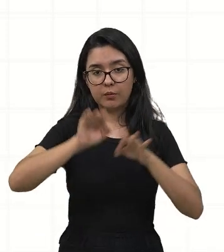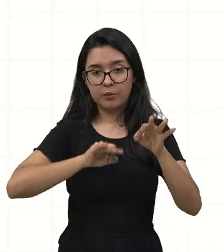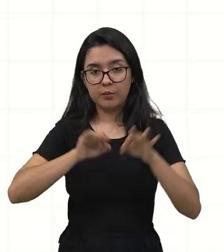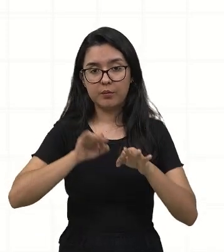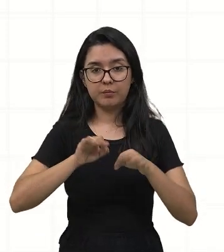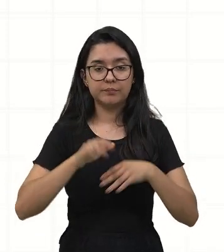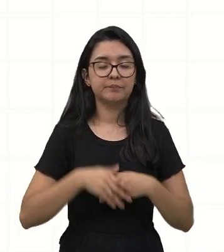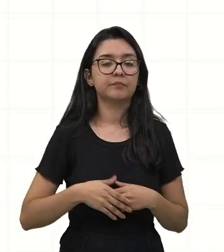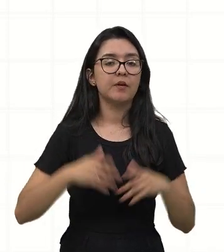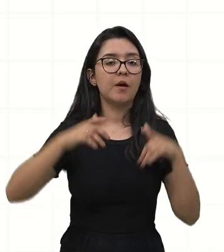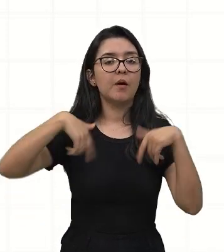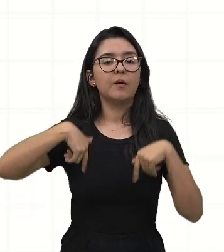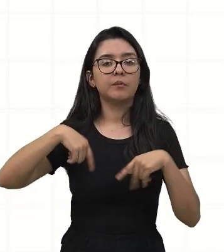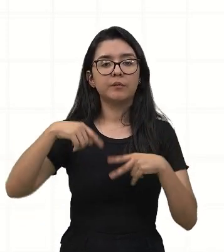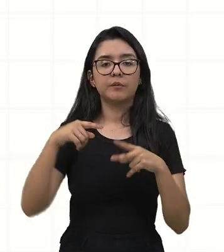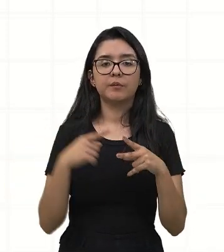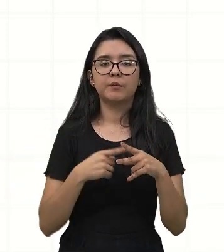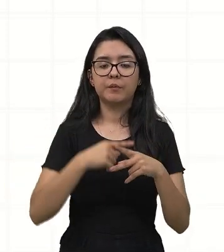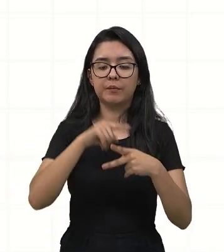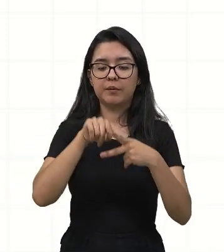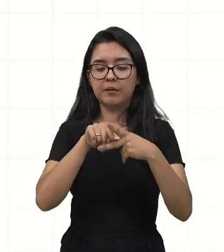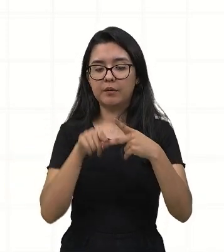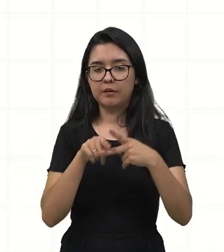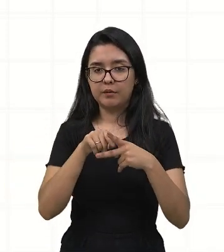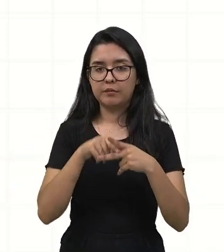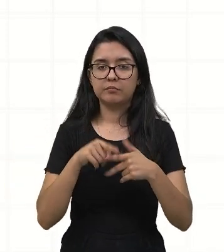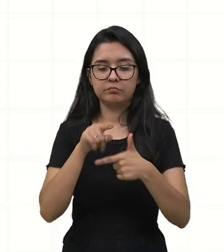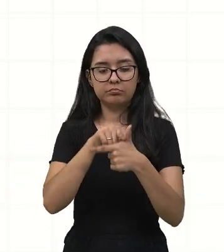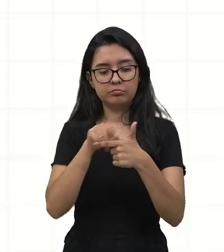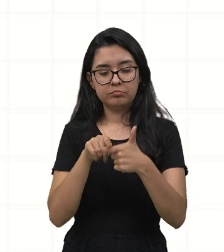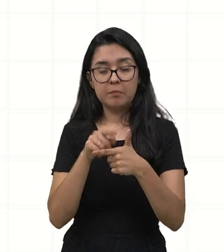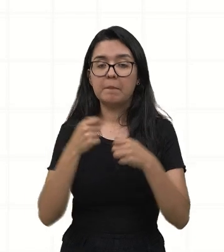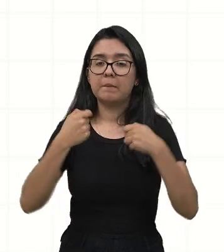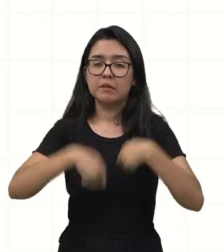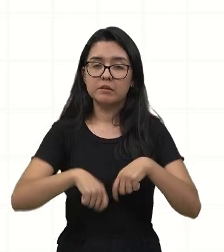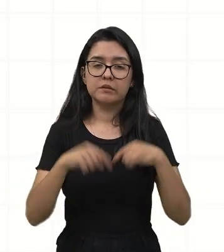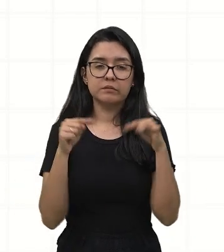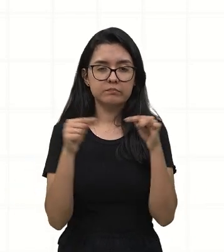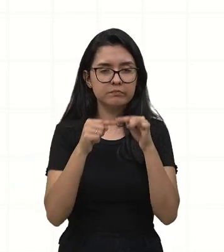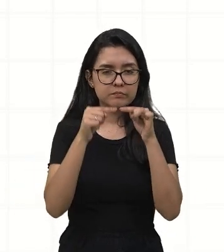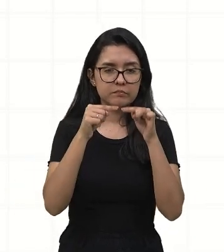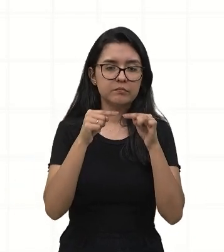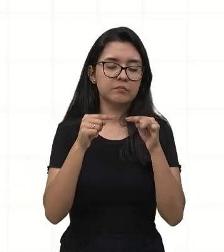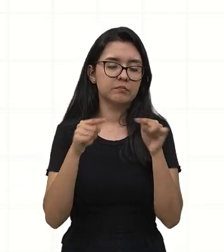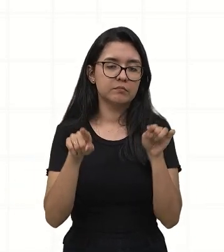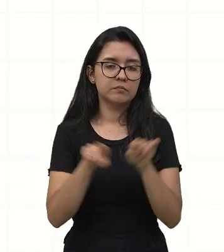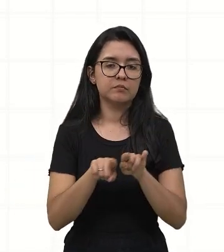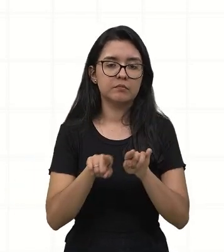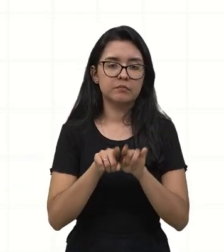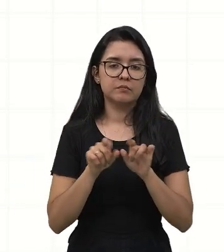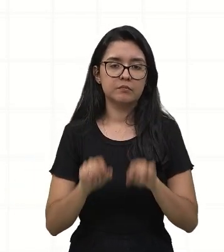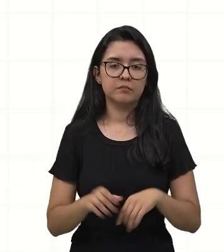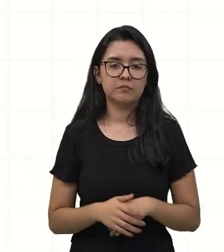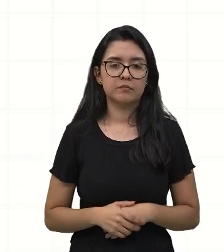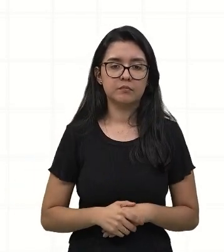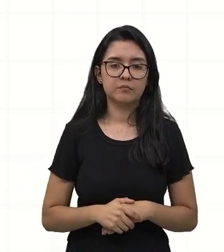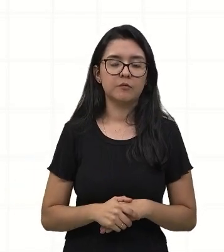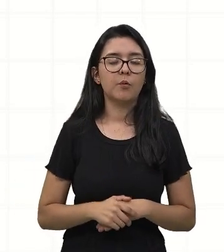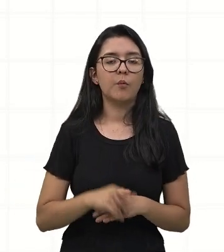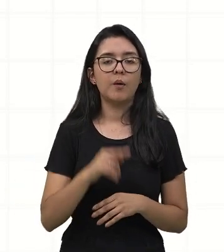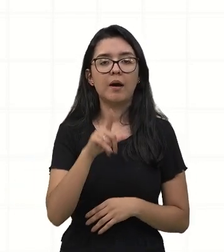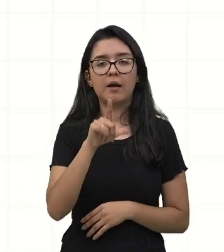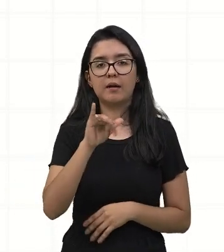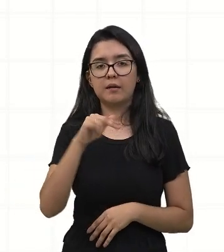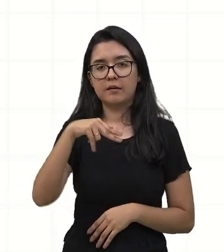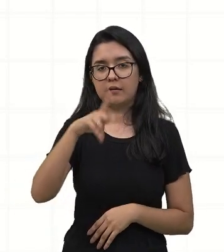ângulo, posiciona, certo? Mas tem que alinhar um lado do ângulo com a linha de fé. Lembra que o senhor